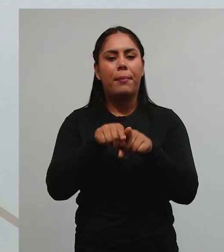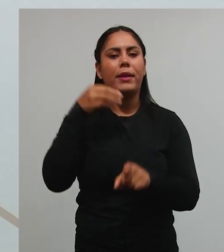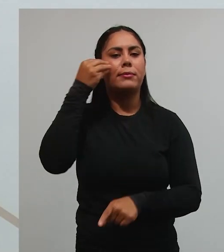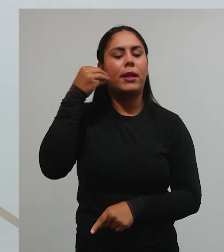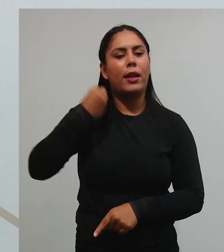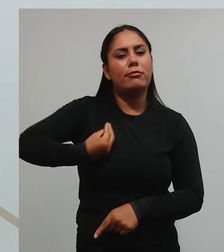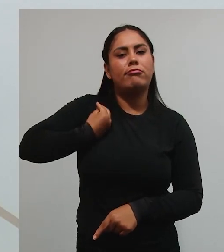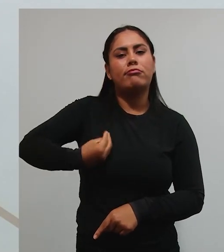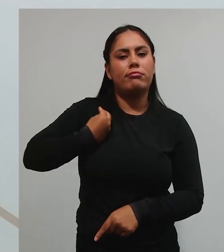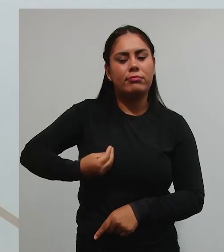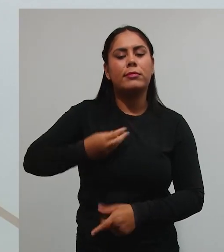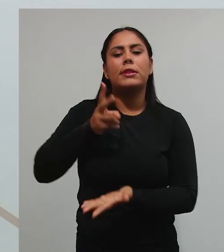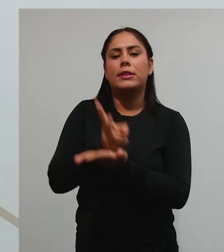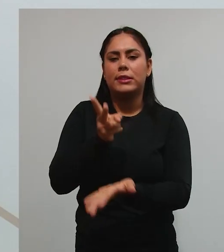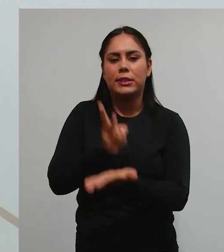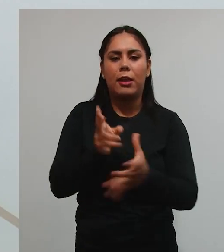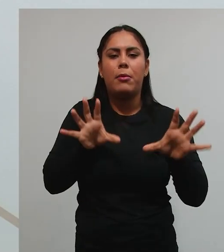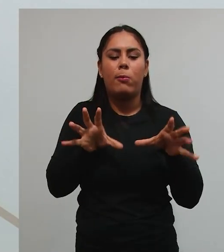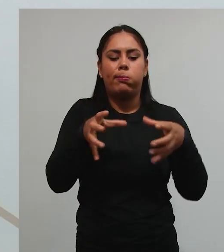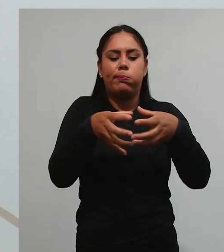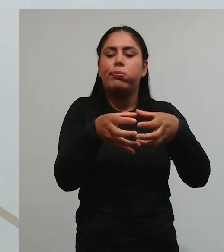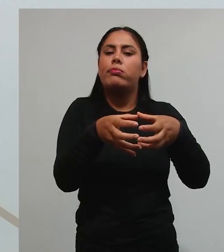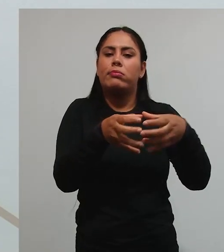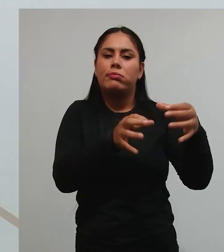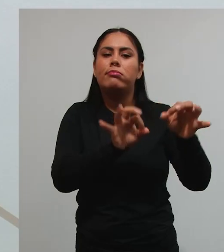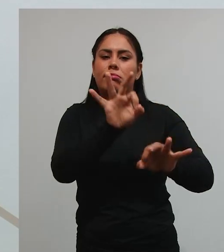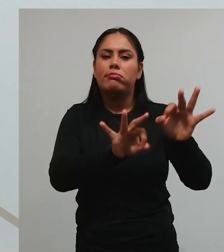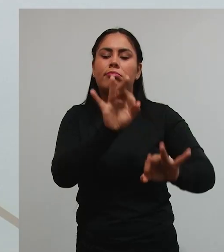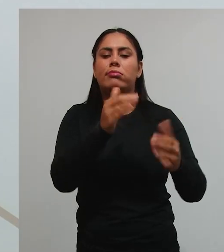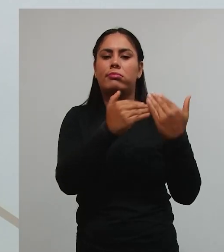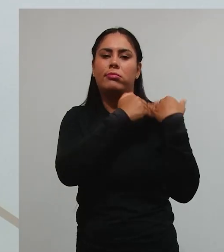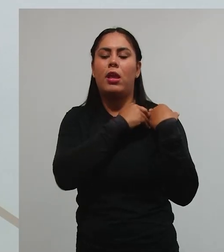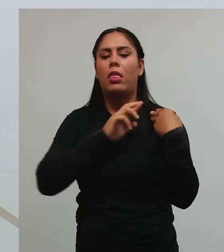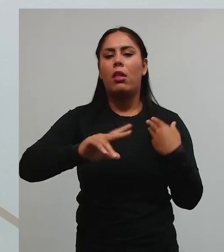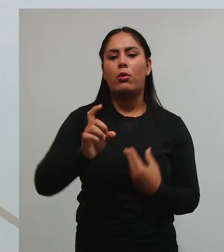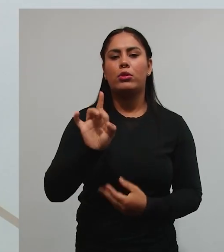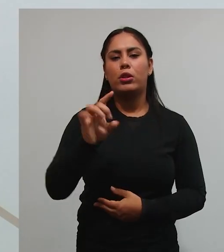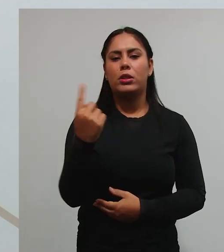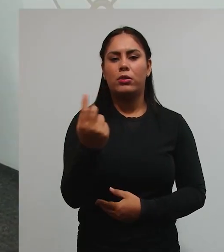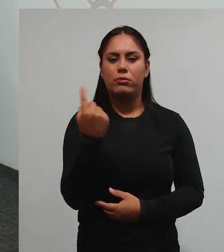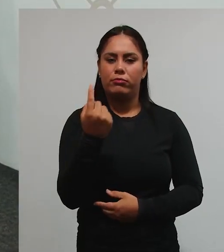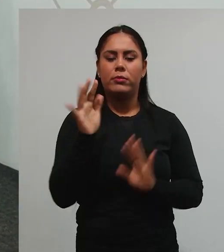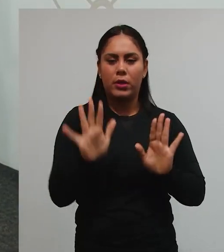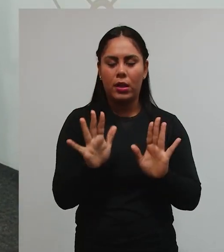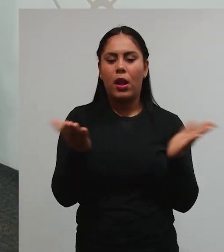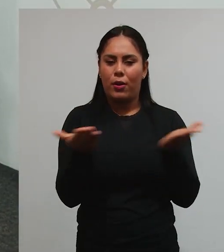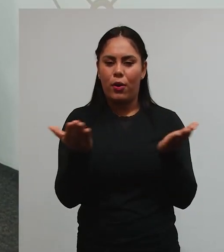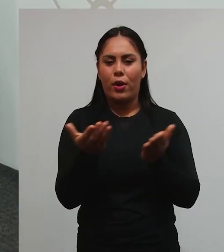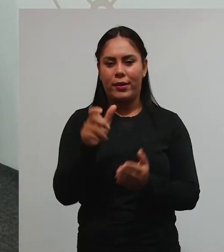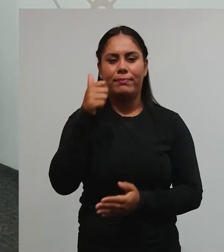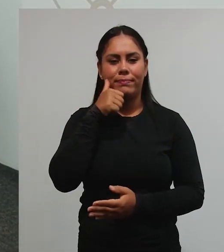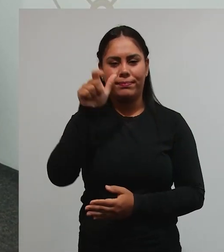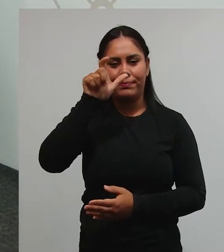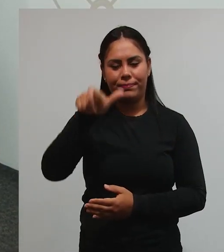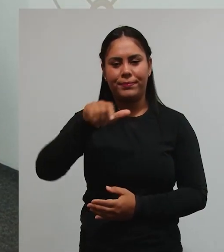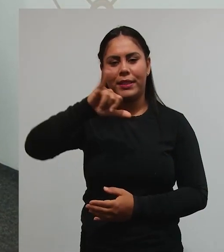contigo, apesar, né, de você ser bem mais nova, mas a experiência contigo foi